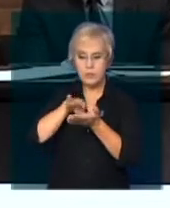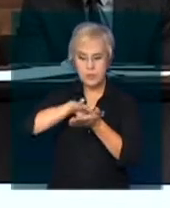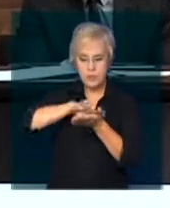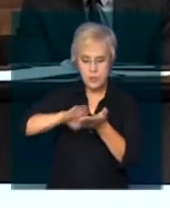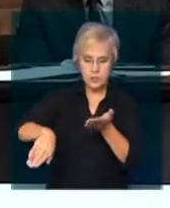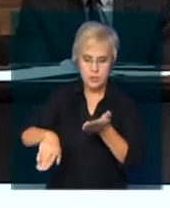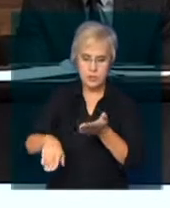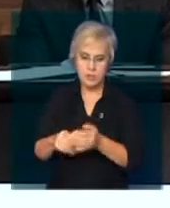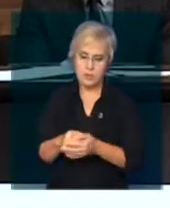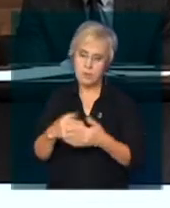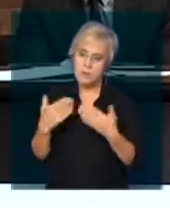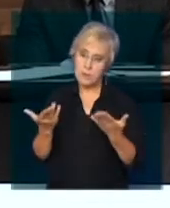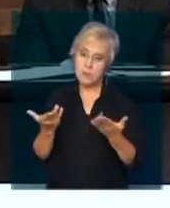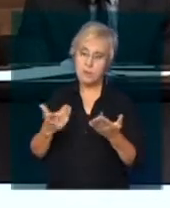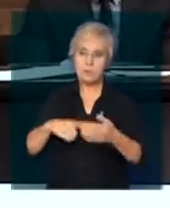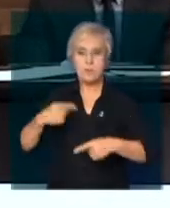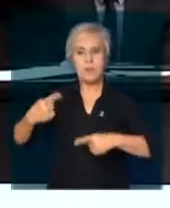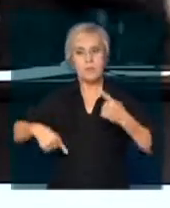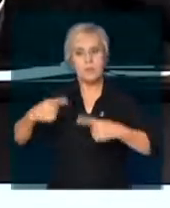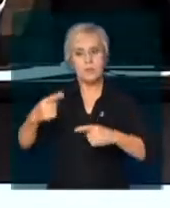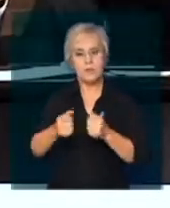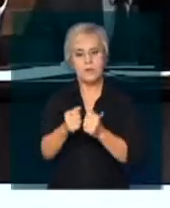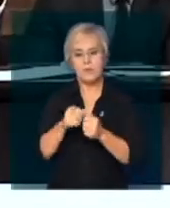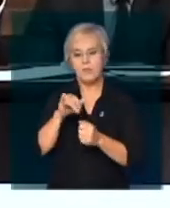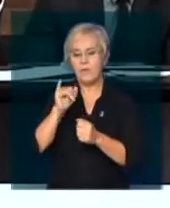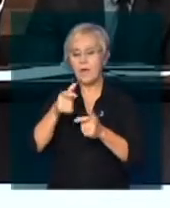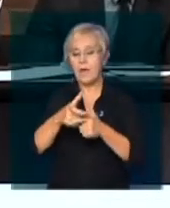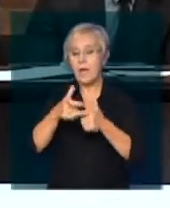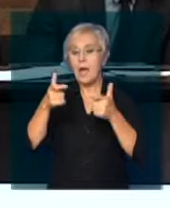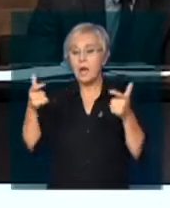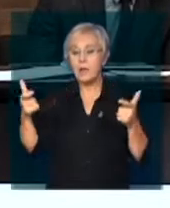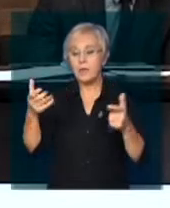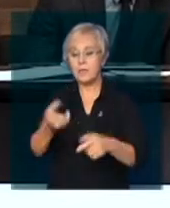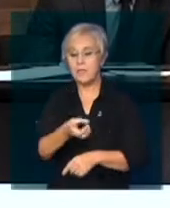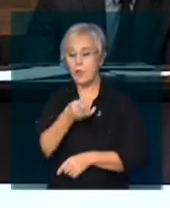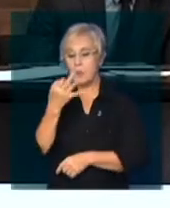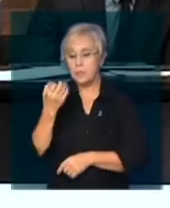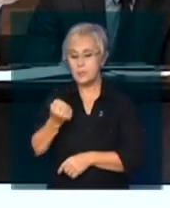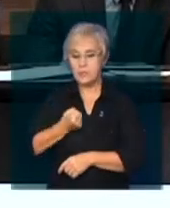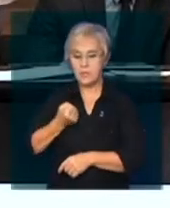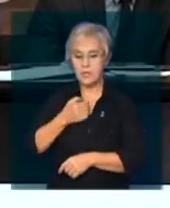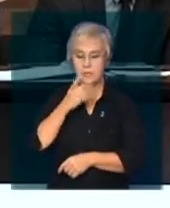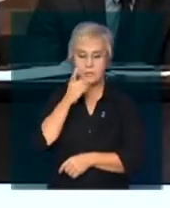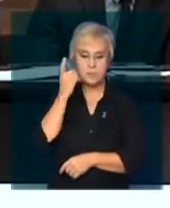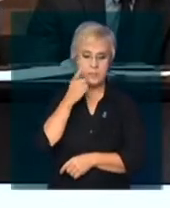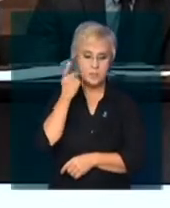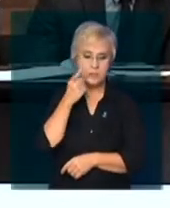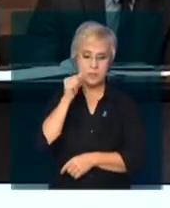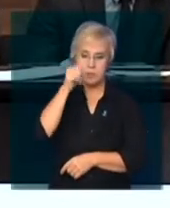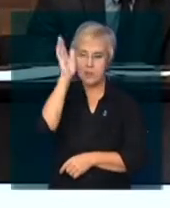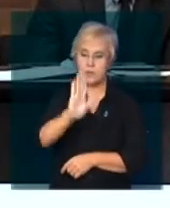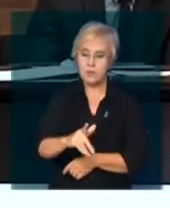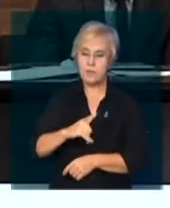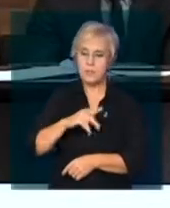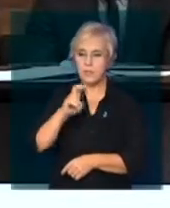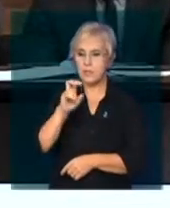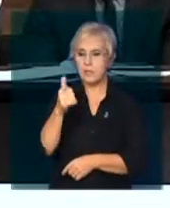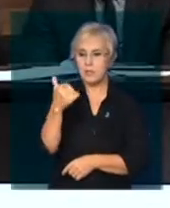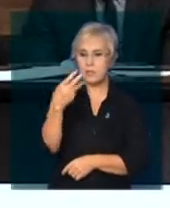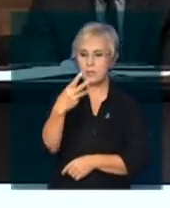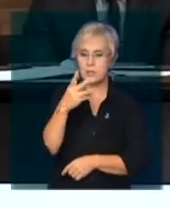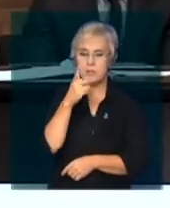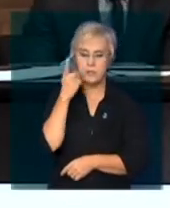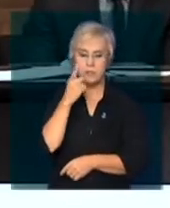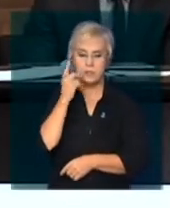E você tem uma discussão se você vai aumentar o número de deputados. Mas a verdade é que o Brasil tem 513 deputados, desde